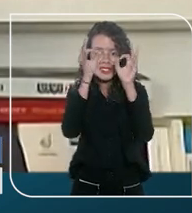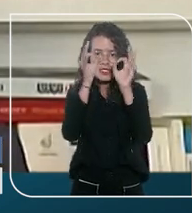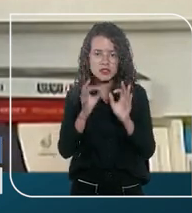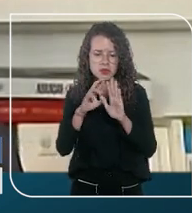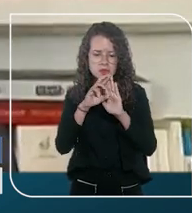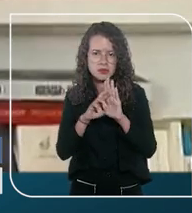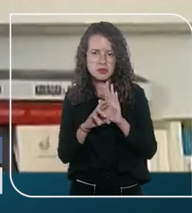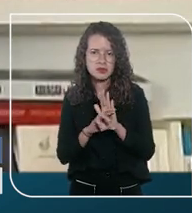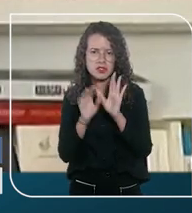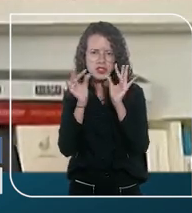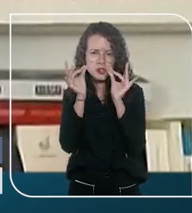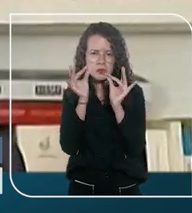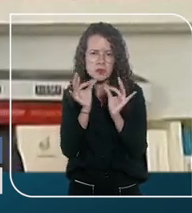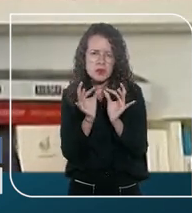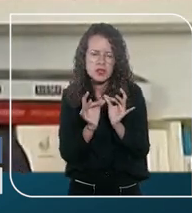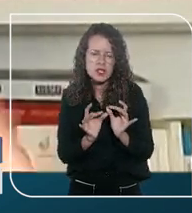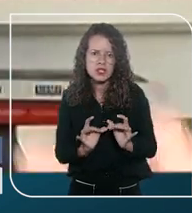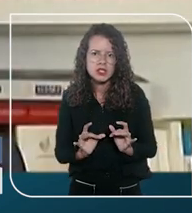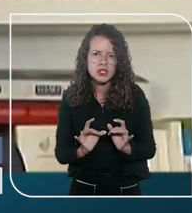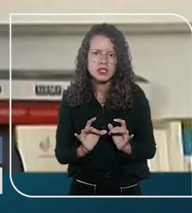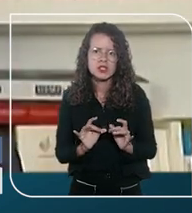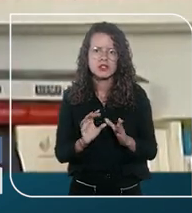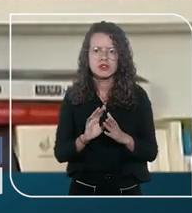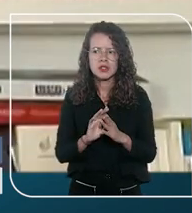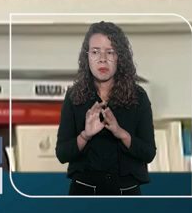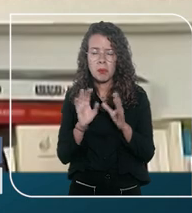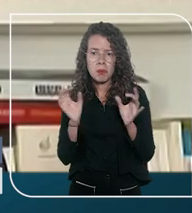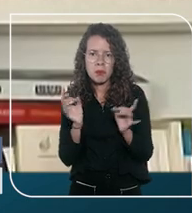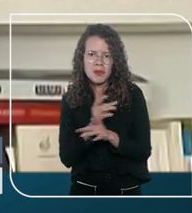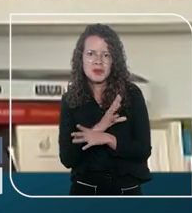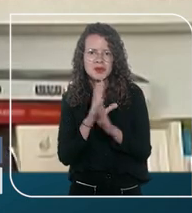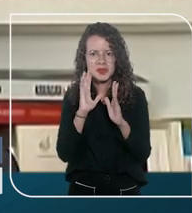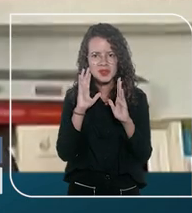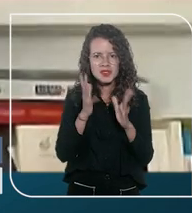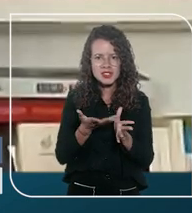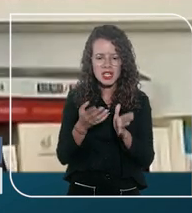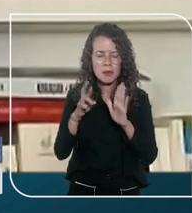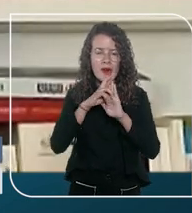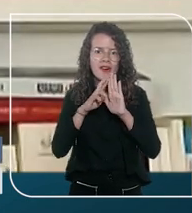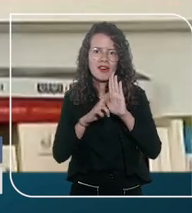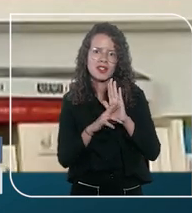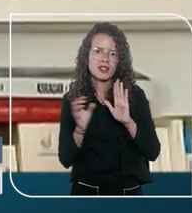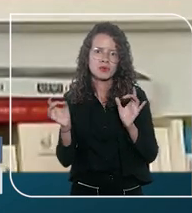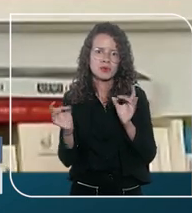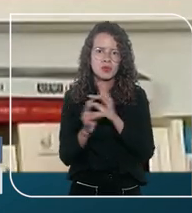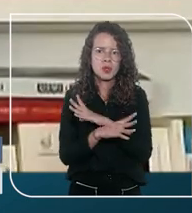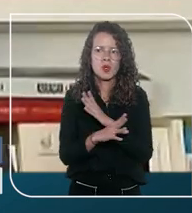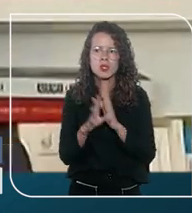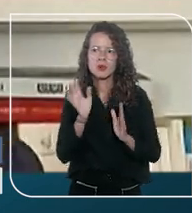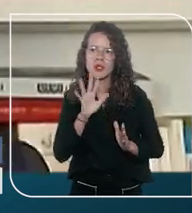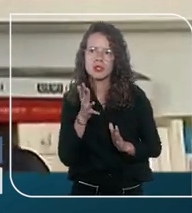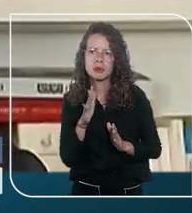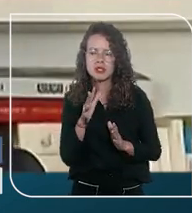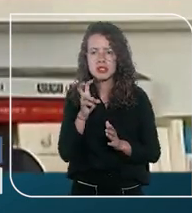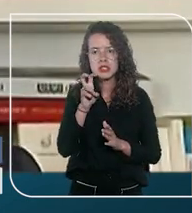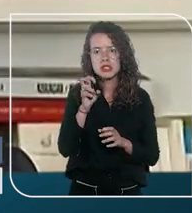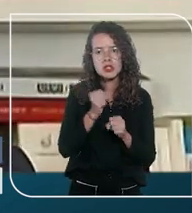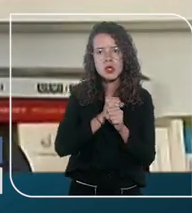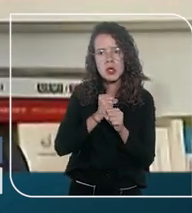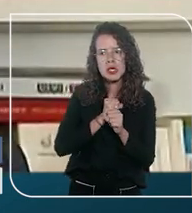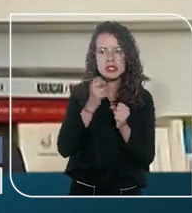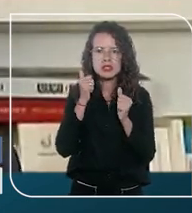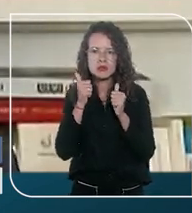seja preponderante, que seja redondinha ali, né, no sentido de dizer, olha, até 5 anos, ok, passou de 5 anos,